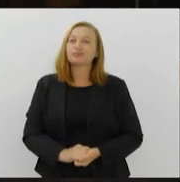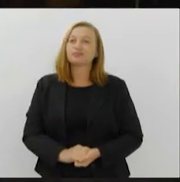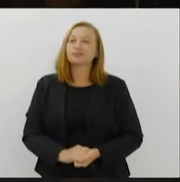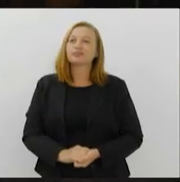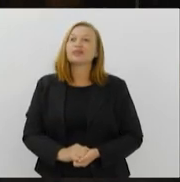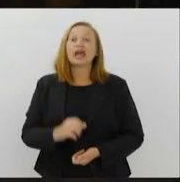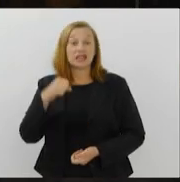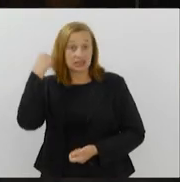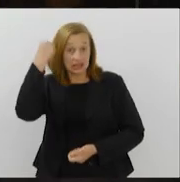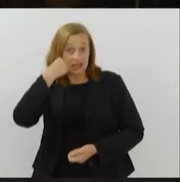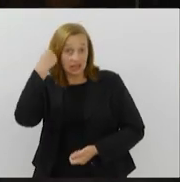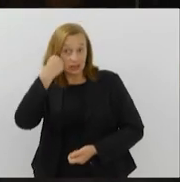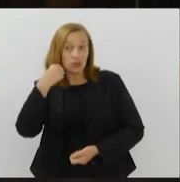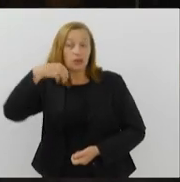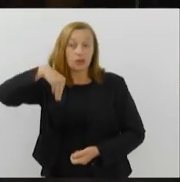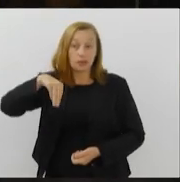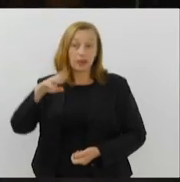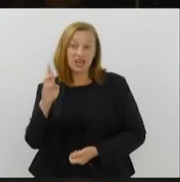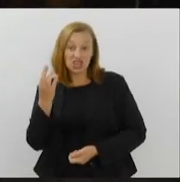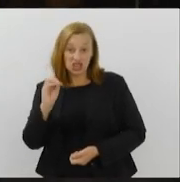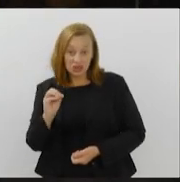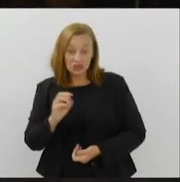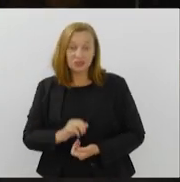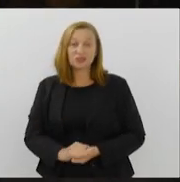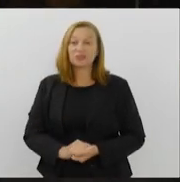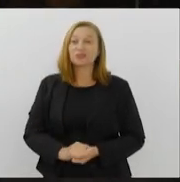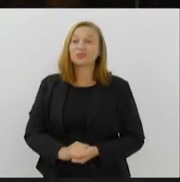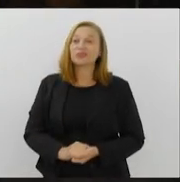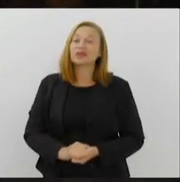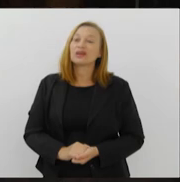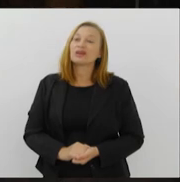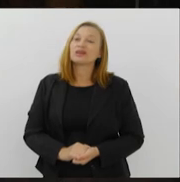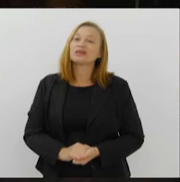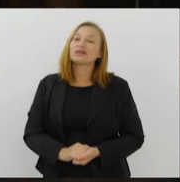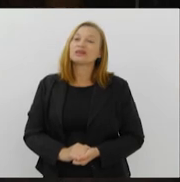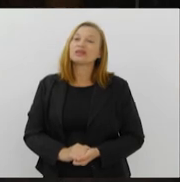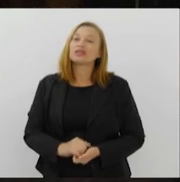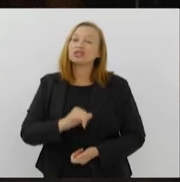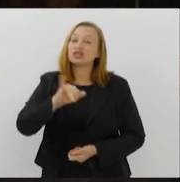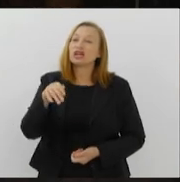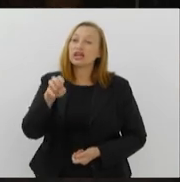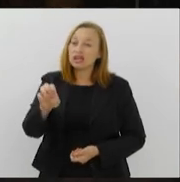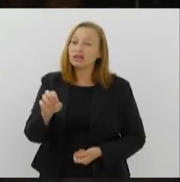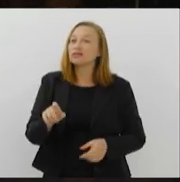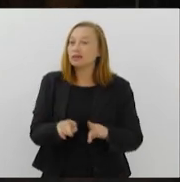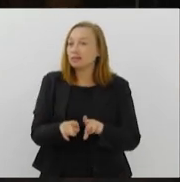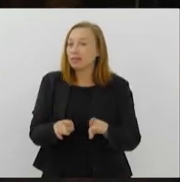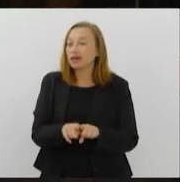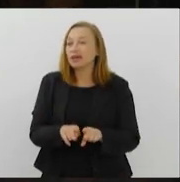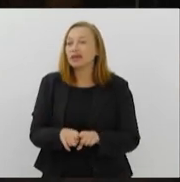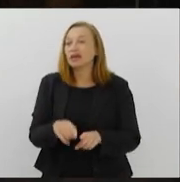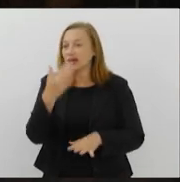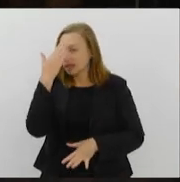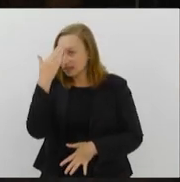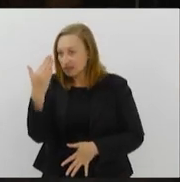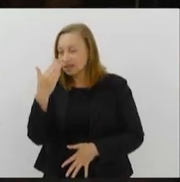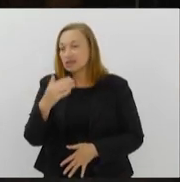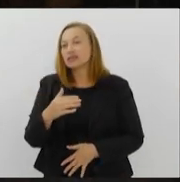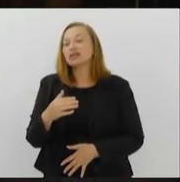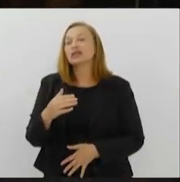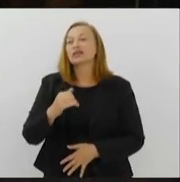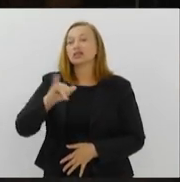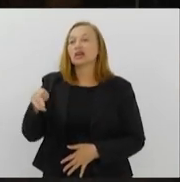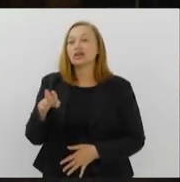Senador Marquinho. Senador Marquinho. O Jairi também. Vou falar do projeto. Agradecer ao Jair Bittencourt